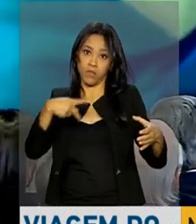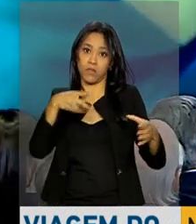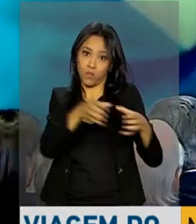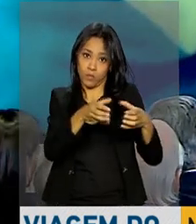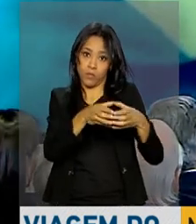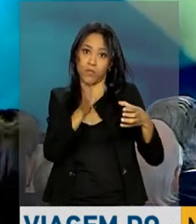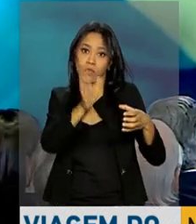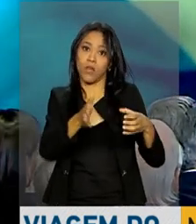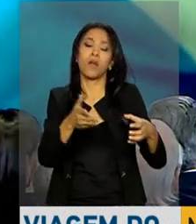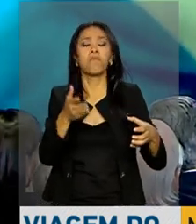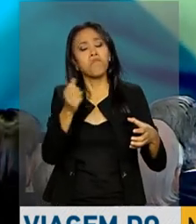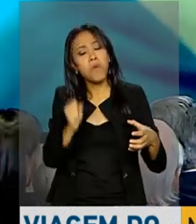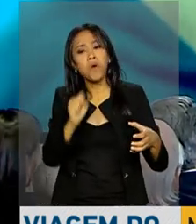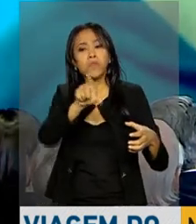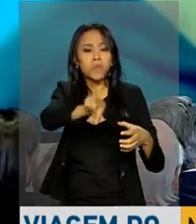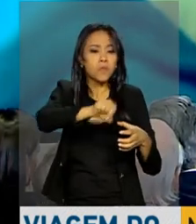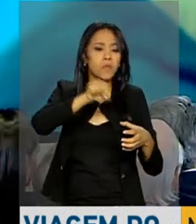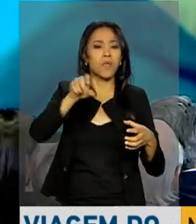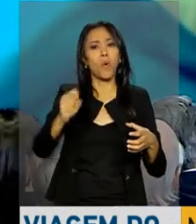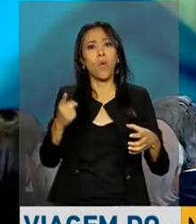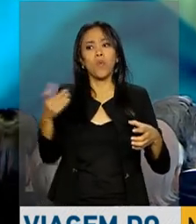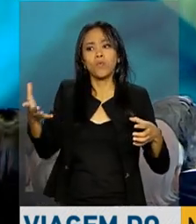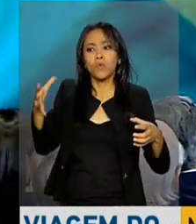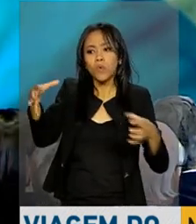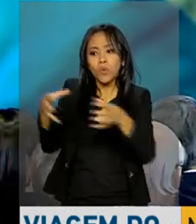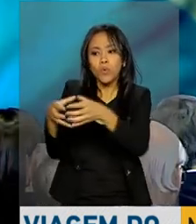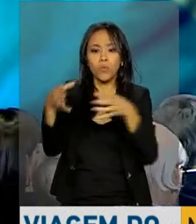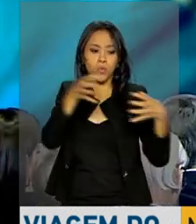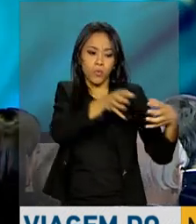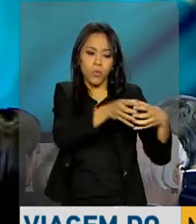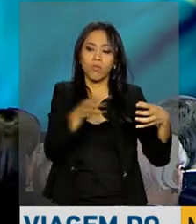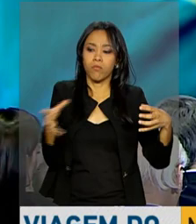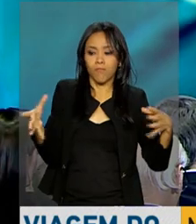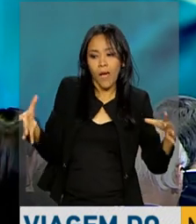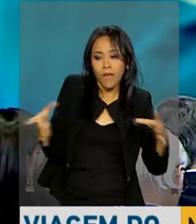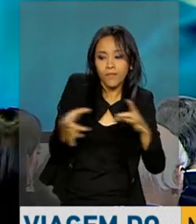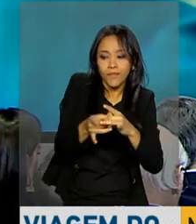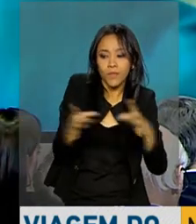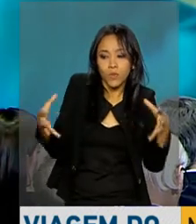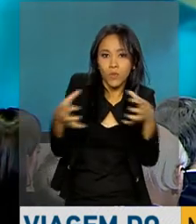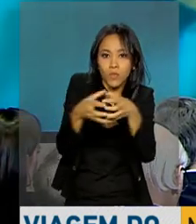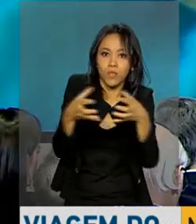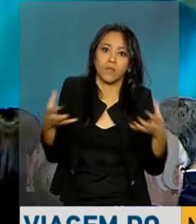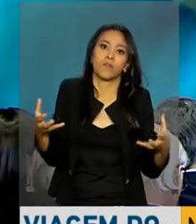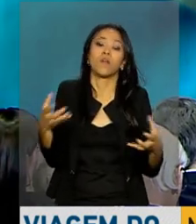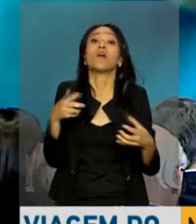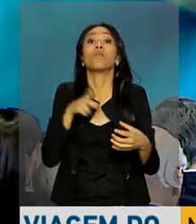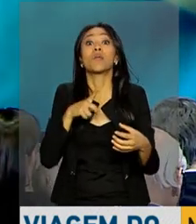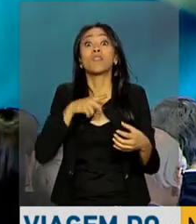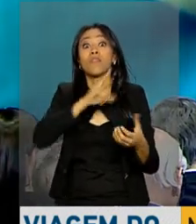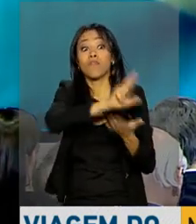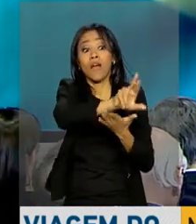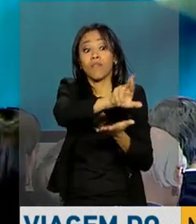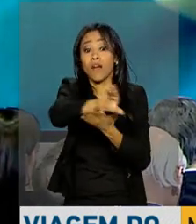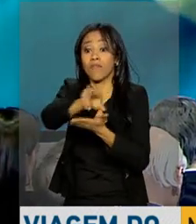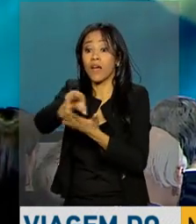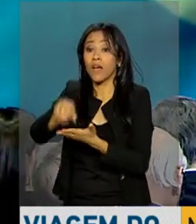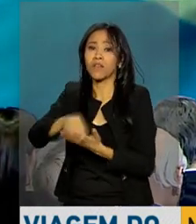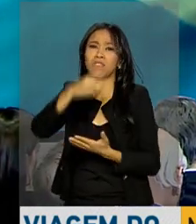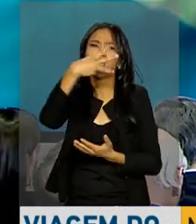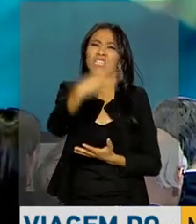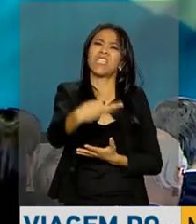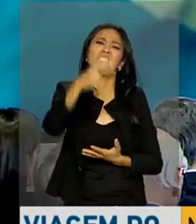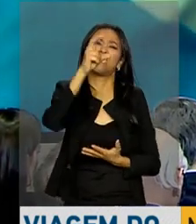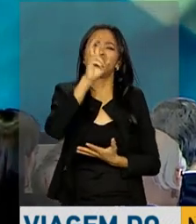ter candidato, ou fazer uma coligação, porque no Brasil nós temos uma dificuldade que é um número muito grande de partidos. Nós temos